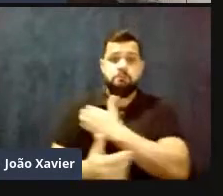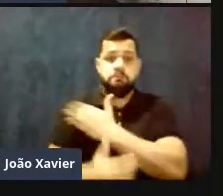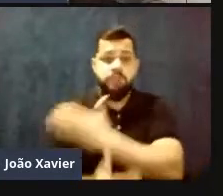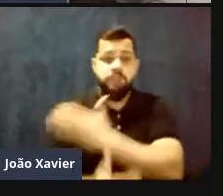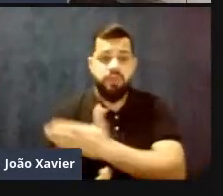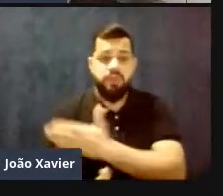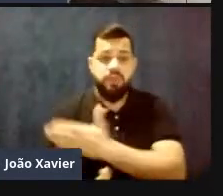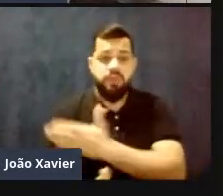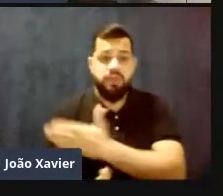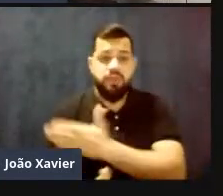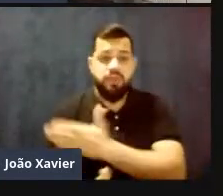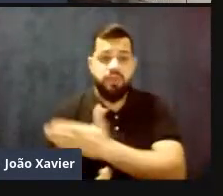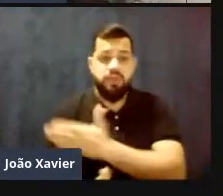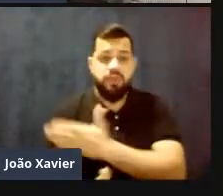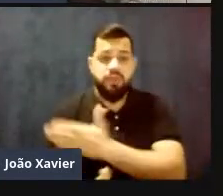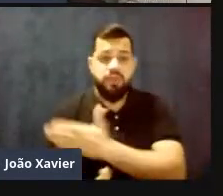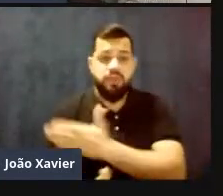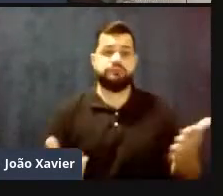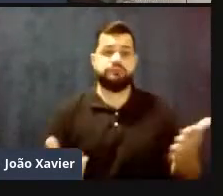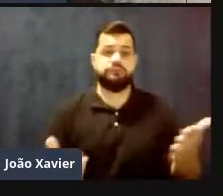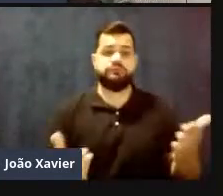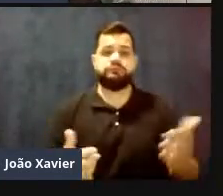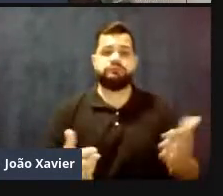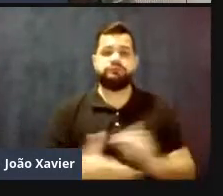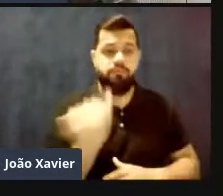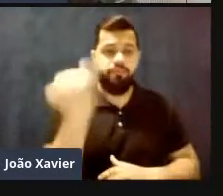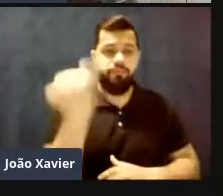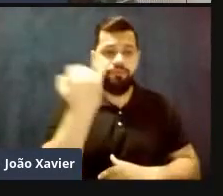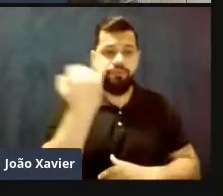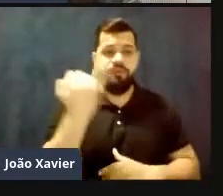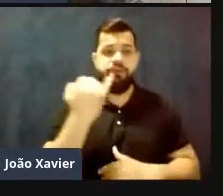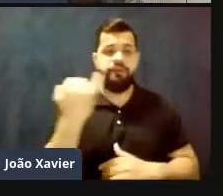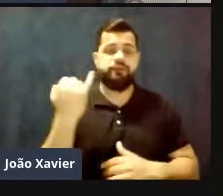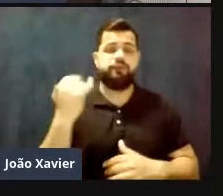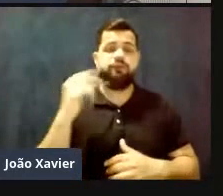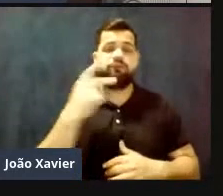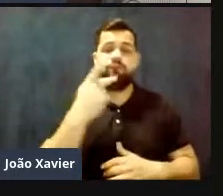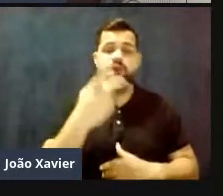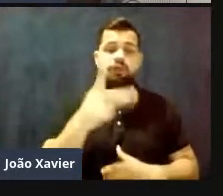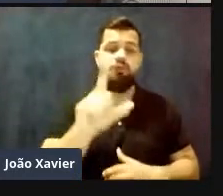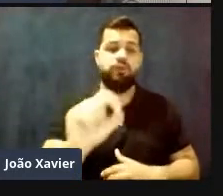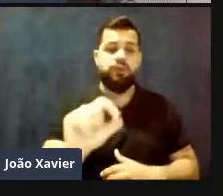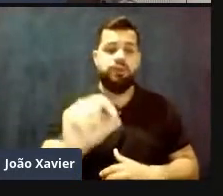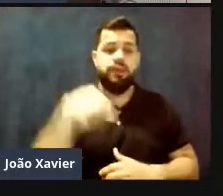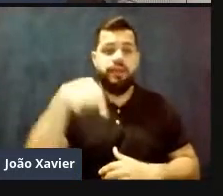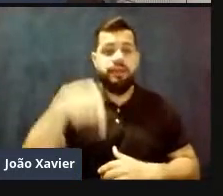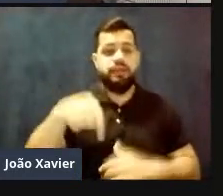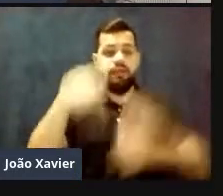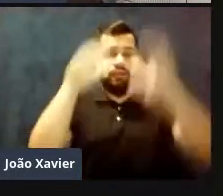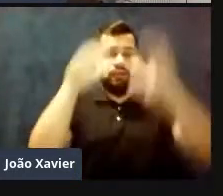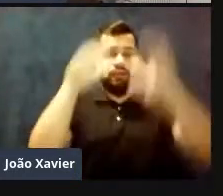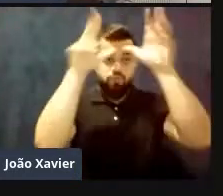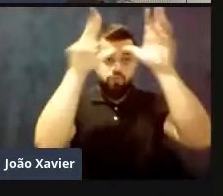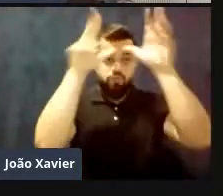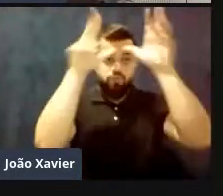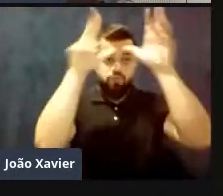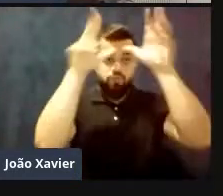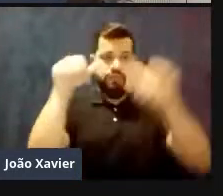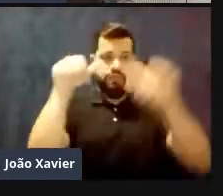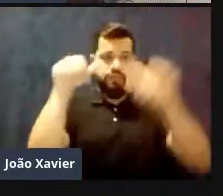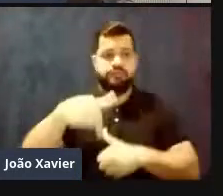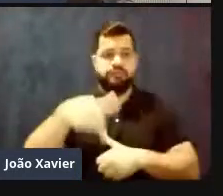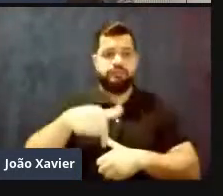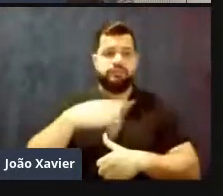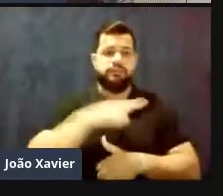coisa importante que a gente precisa mencionar é que a gente sempre teve no Acre uma capacidade, uma quantidade de profissionais para determinadas